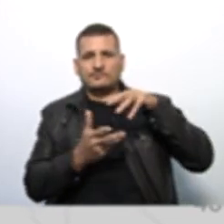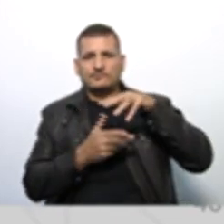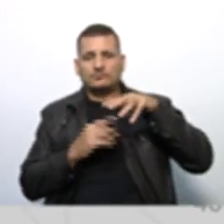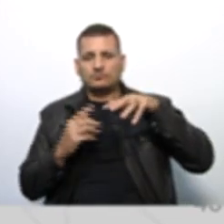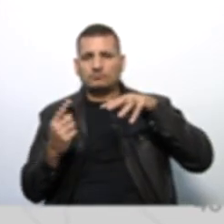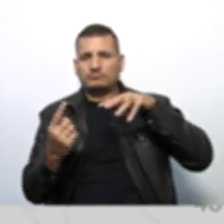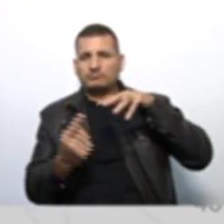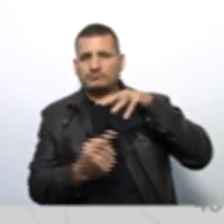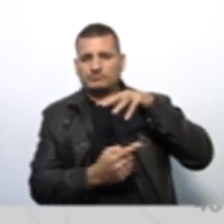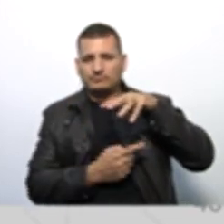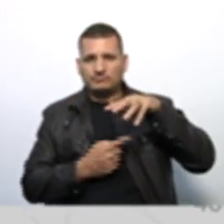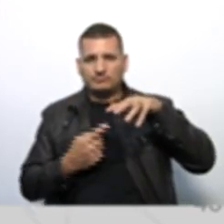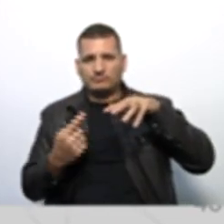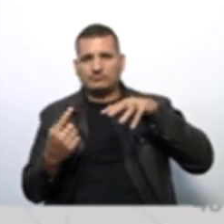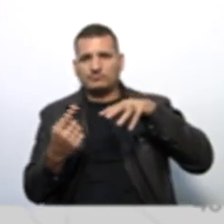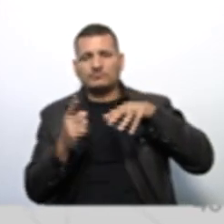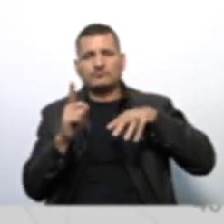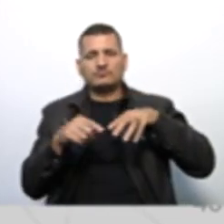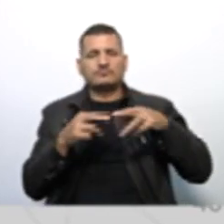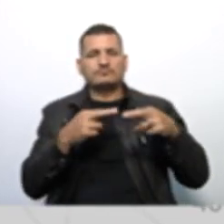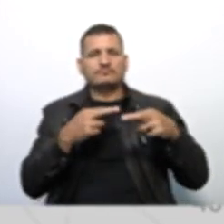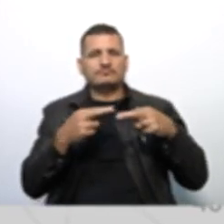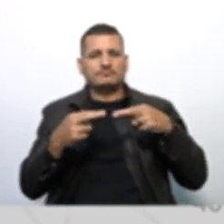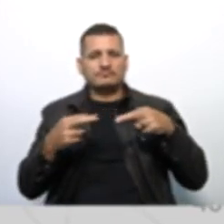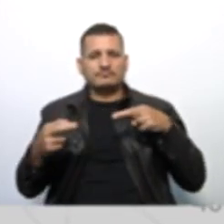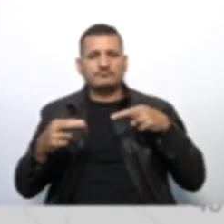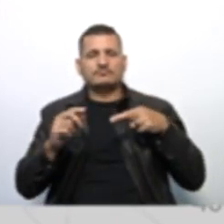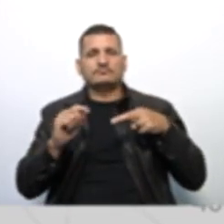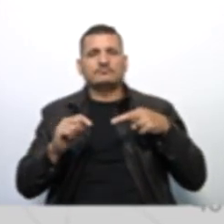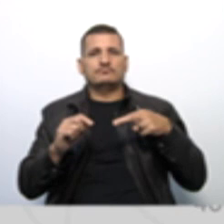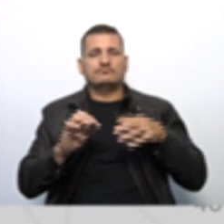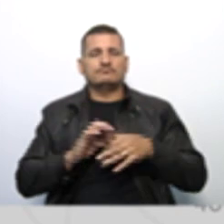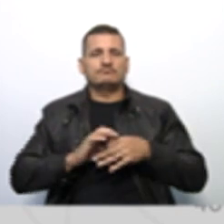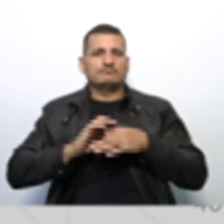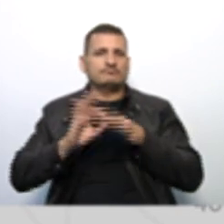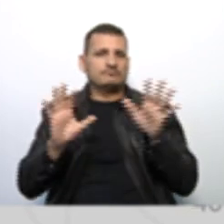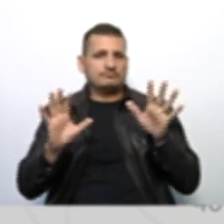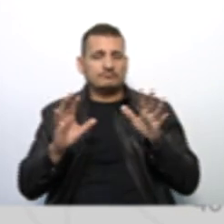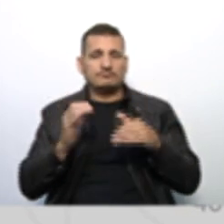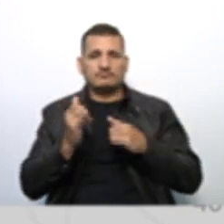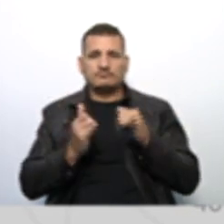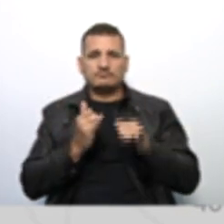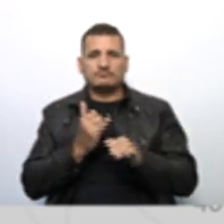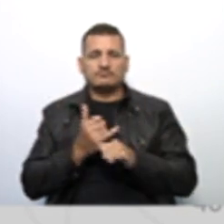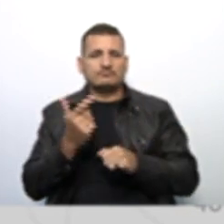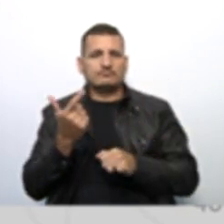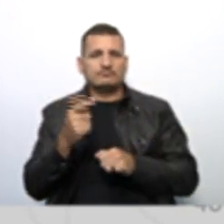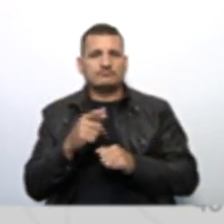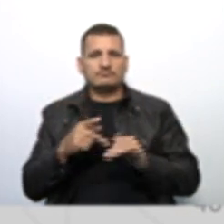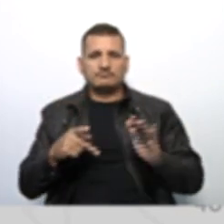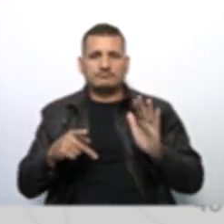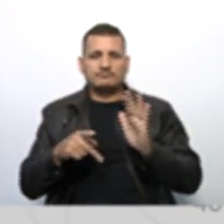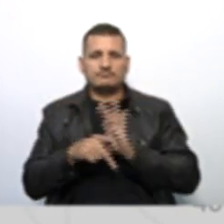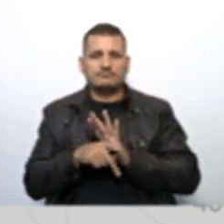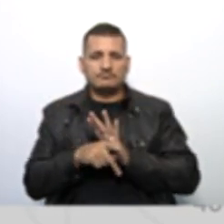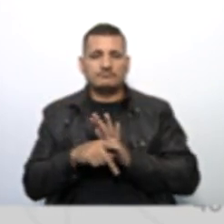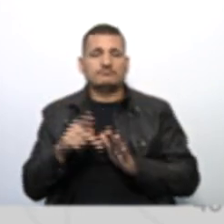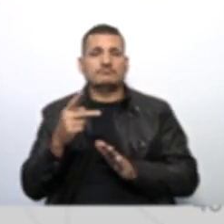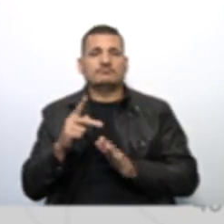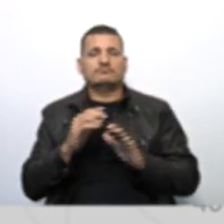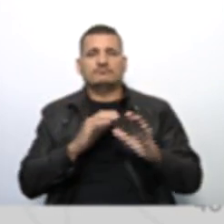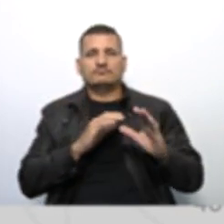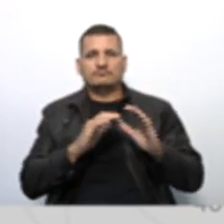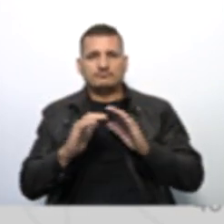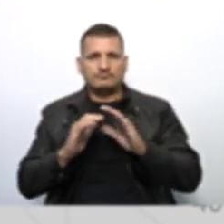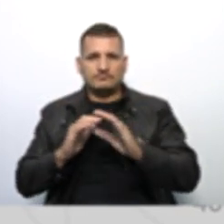Ou seja, é uma rede pública. A internet não tem dono, pessoal. Para sua comunicação,